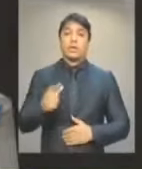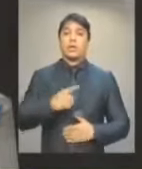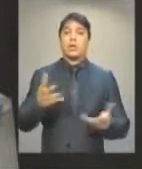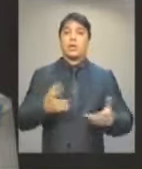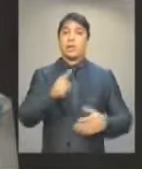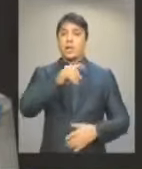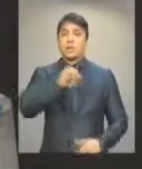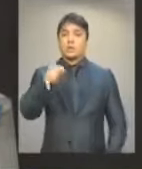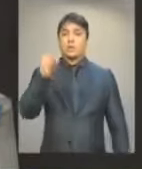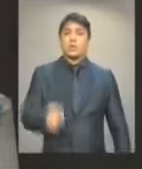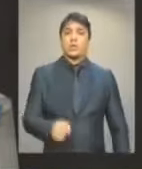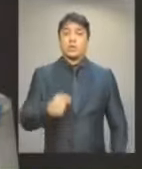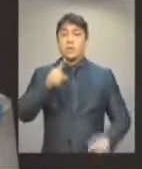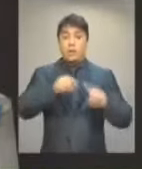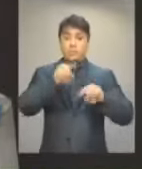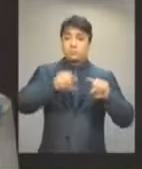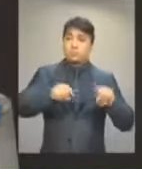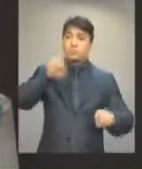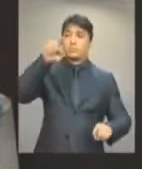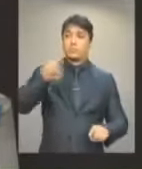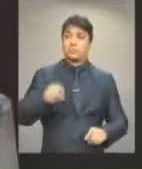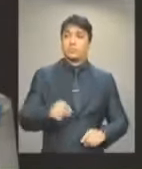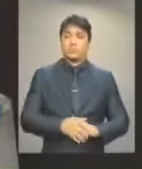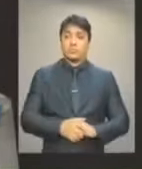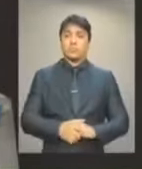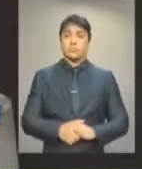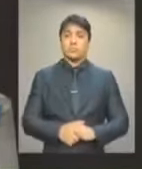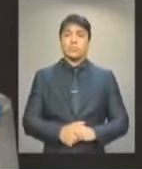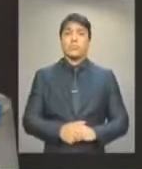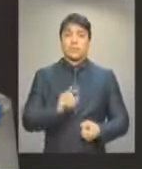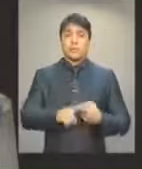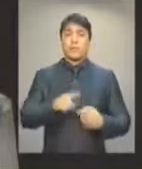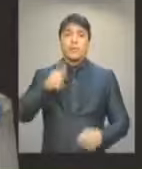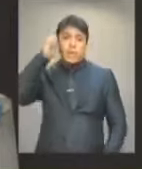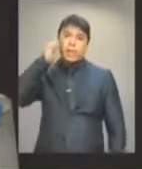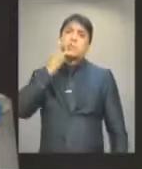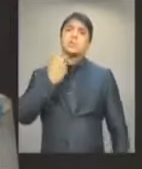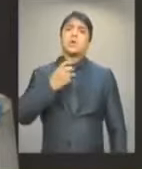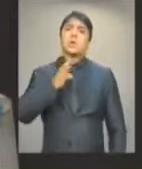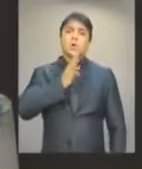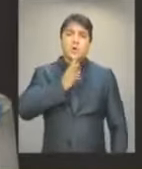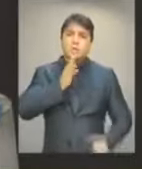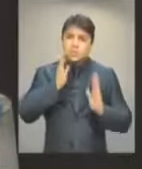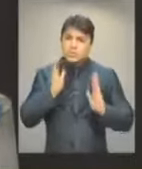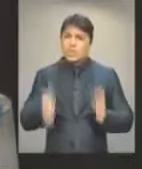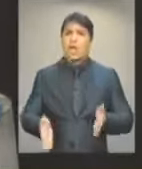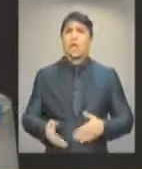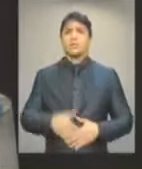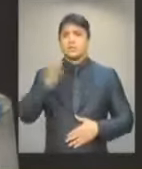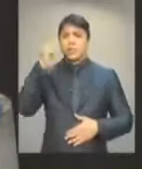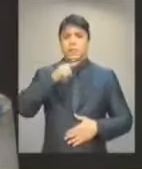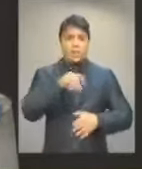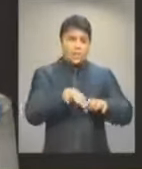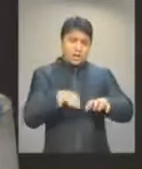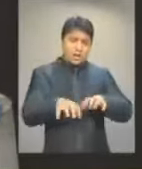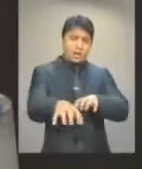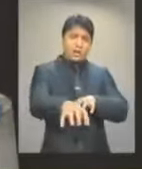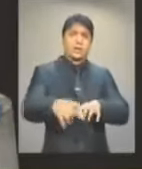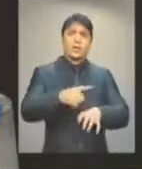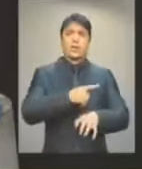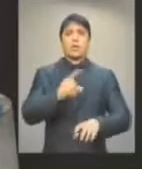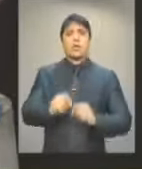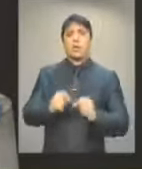sua pandemia. Deputado Guilherme Landim, que também é do Cariri, sabe que lá no Cariri agora, ou seja, há um certo clima de que